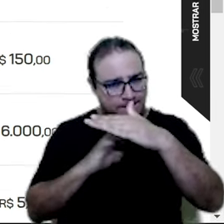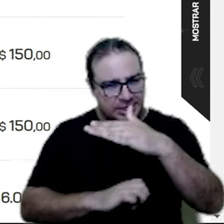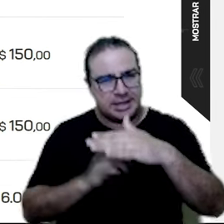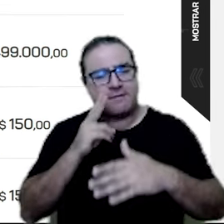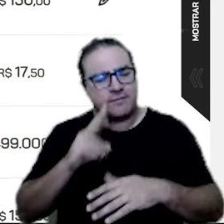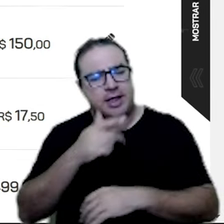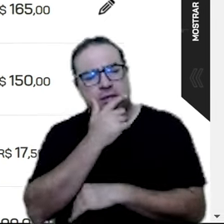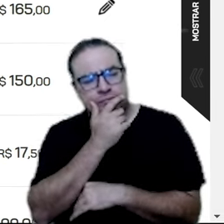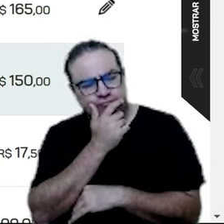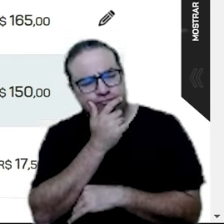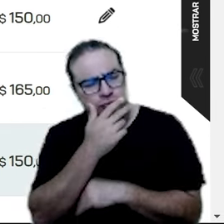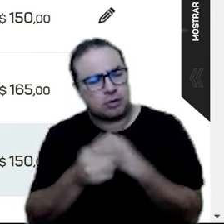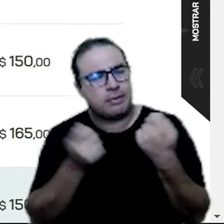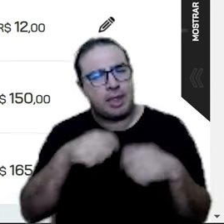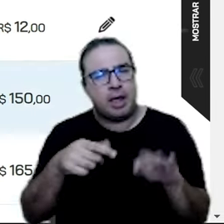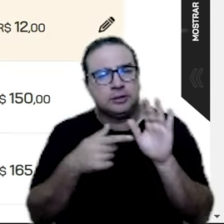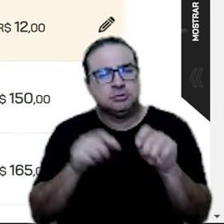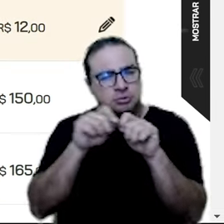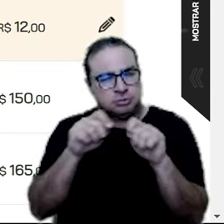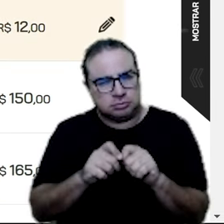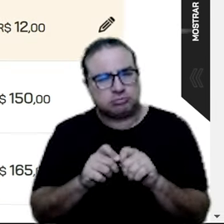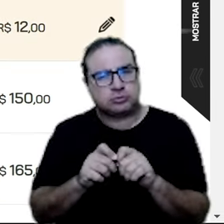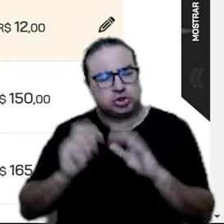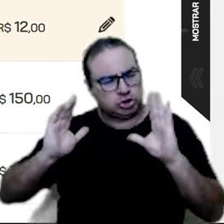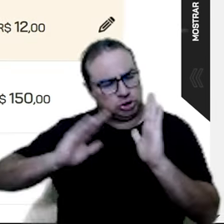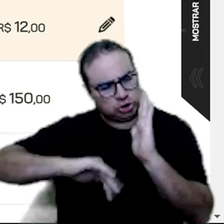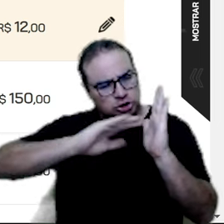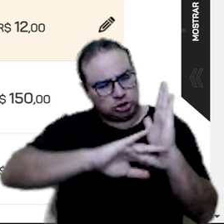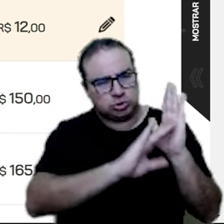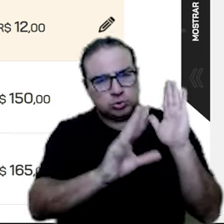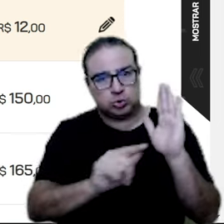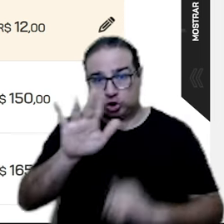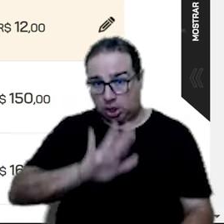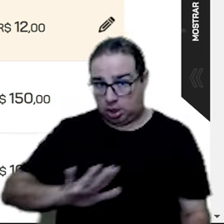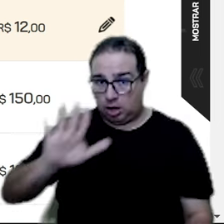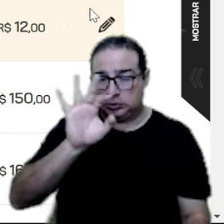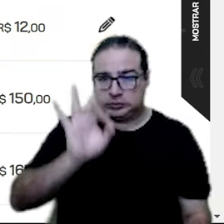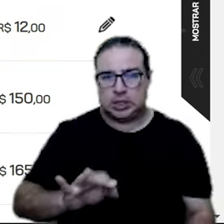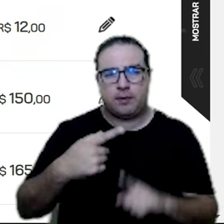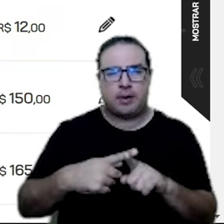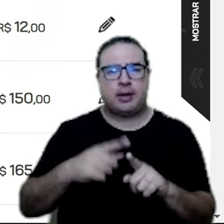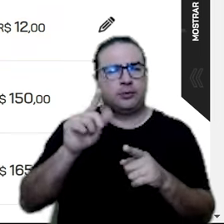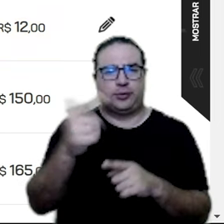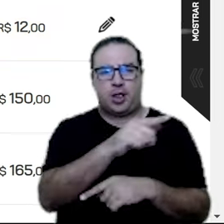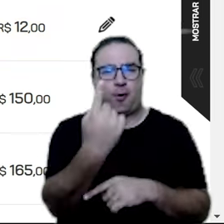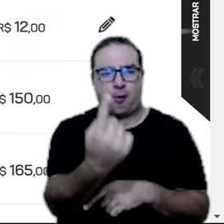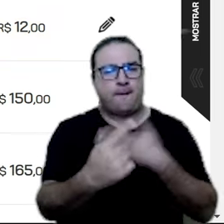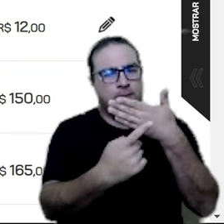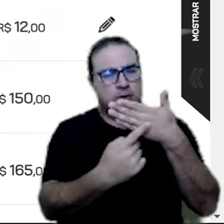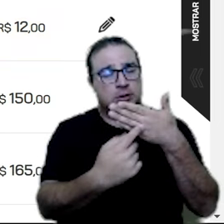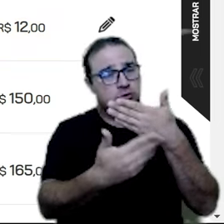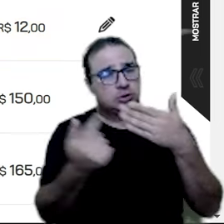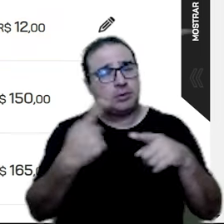empresa vai observar eh a possibilidade de fazer a higienização de uma forma geral eles não deixaram aqui um botãozinho para